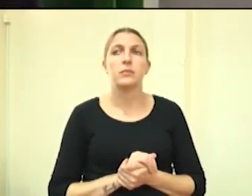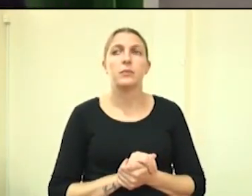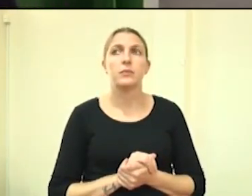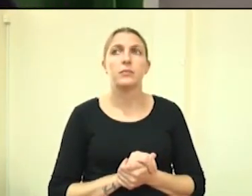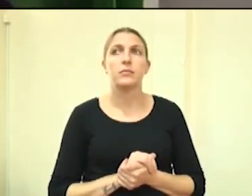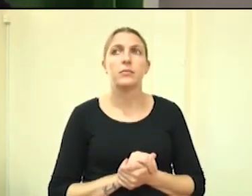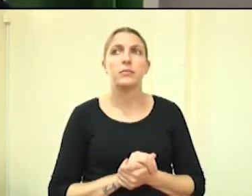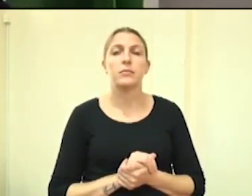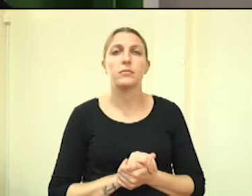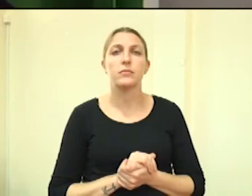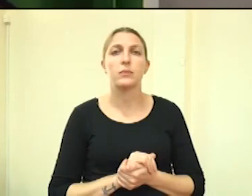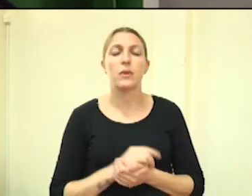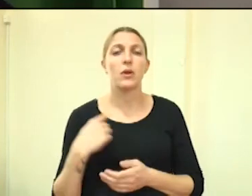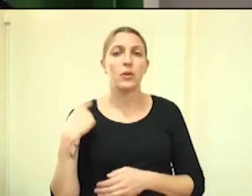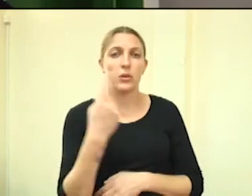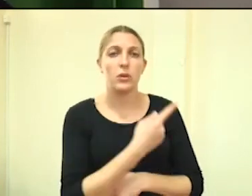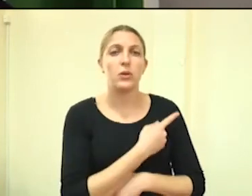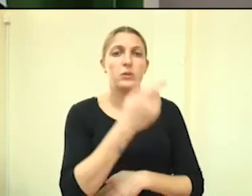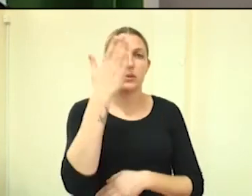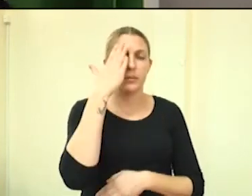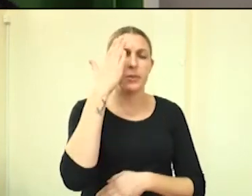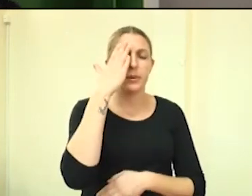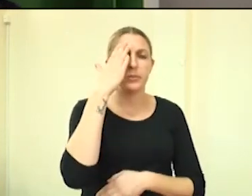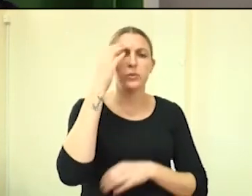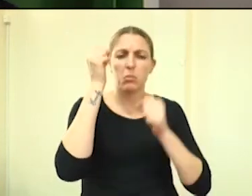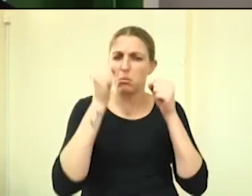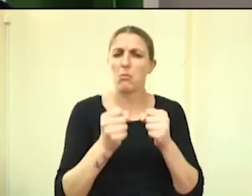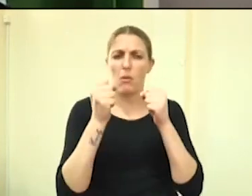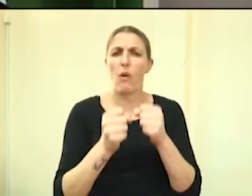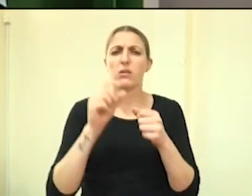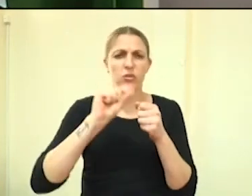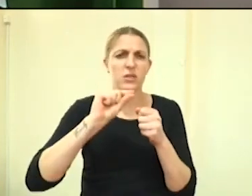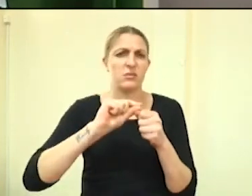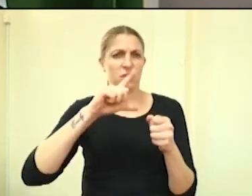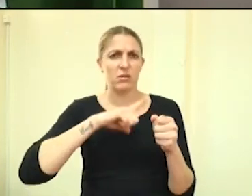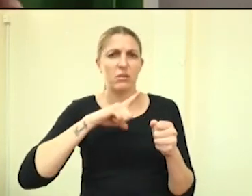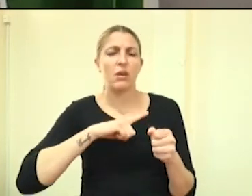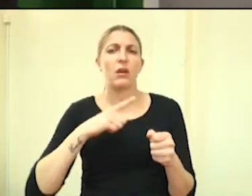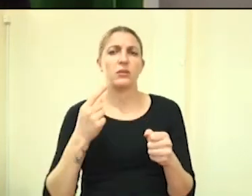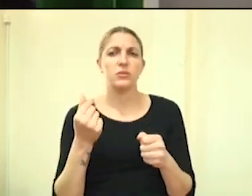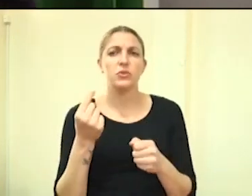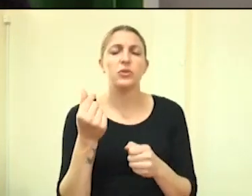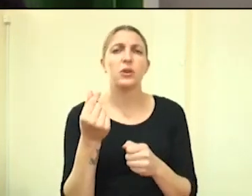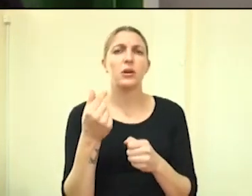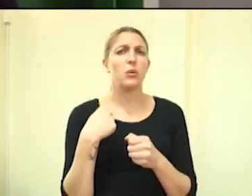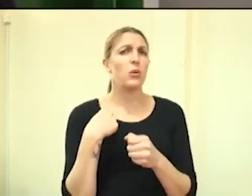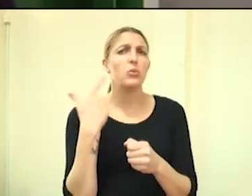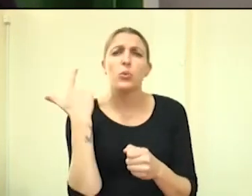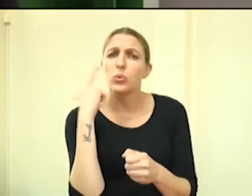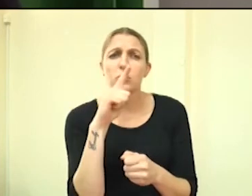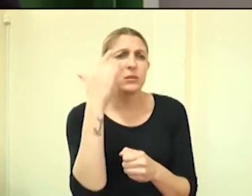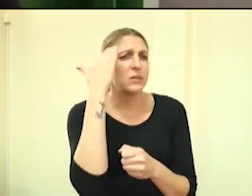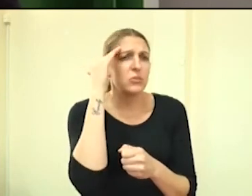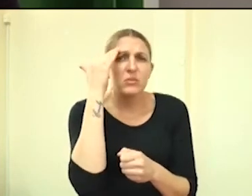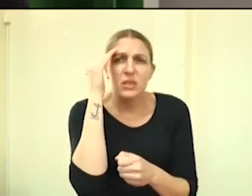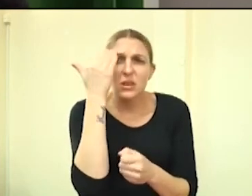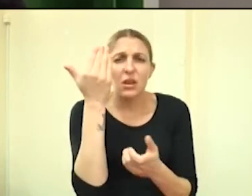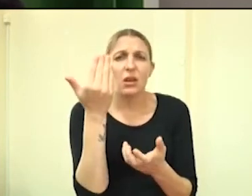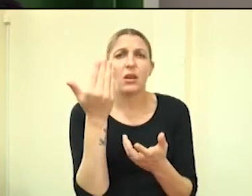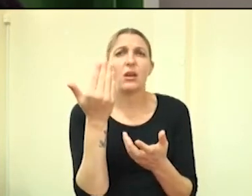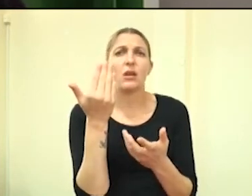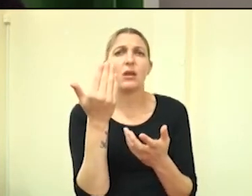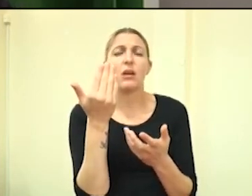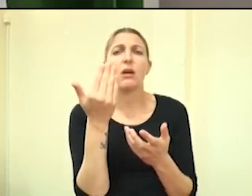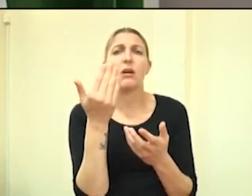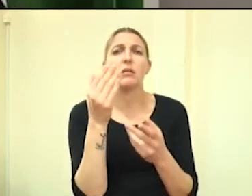Então, a gente sabe que tem como fazer, tem dinheiro, e aqui que eu não consigo entender, né? Da vez tu diz, uma